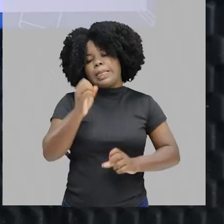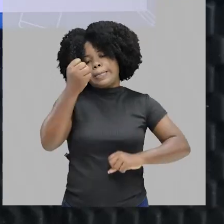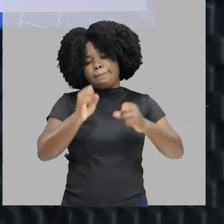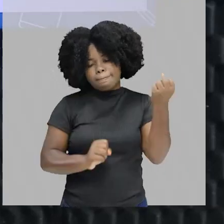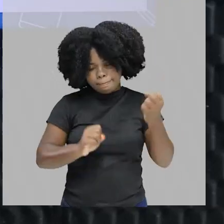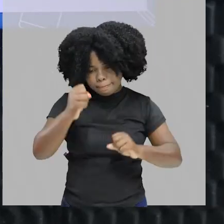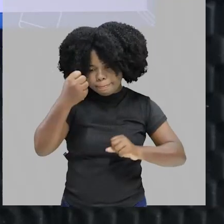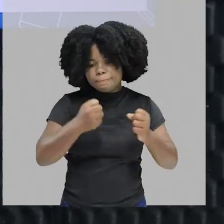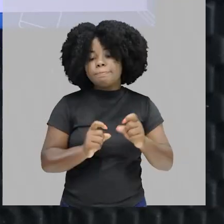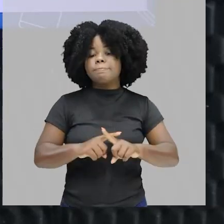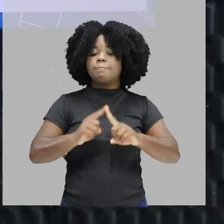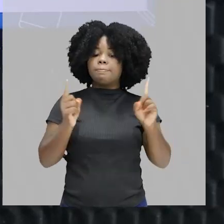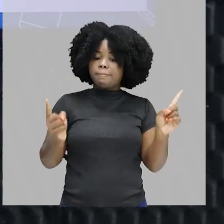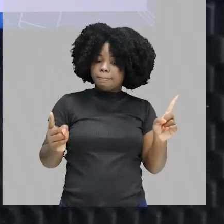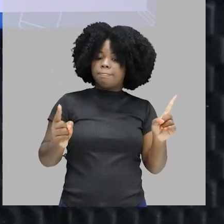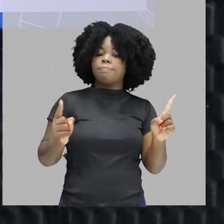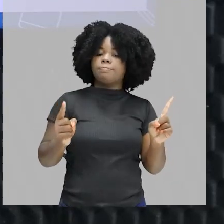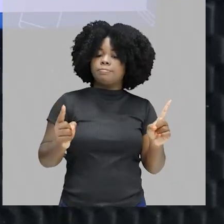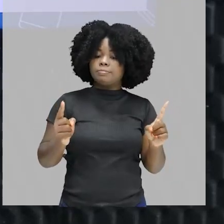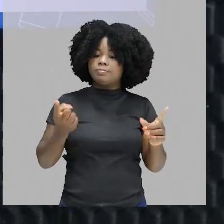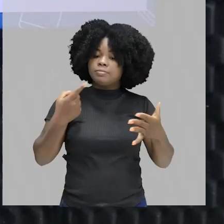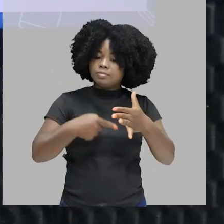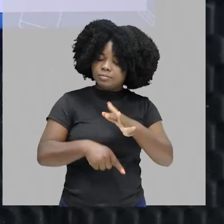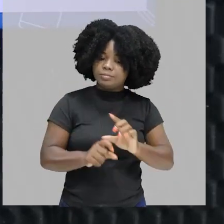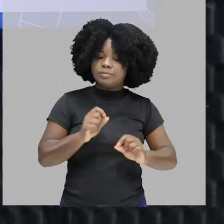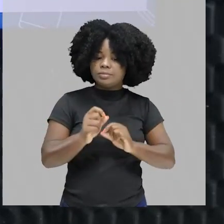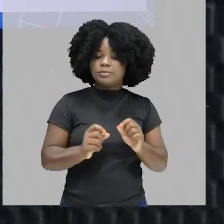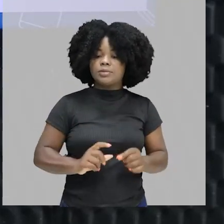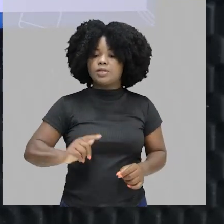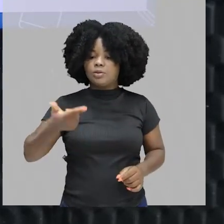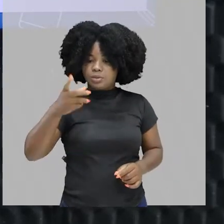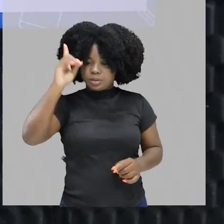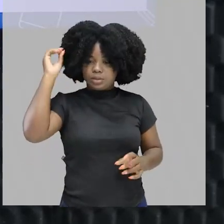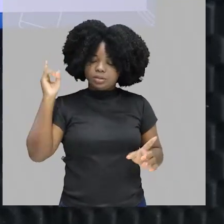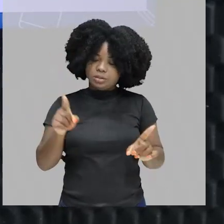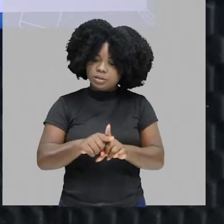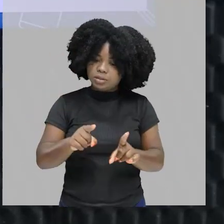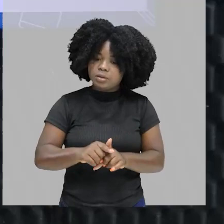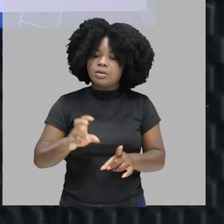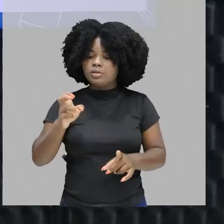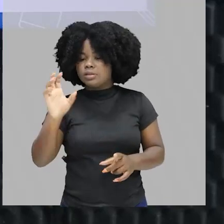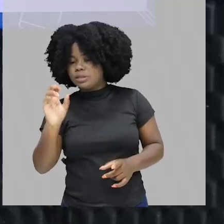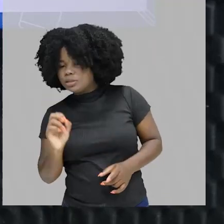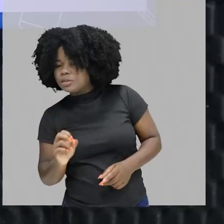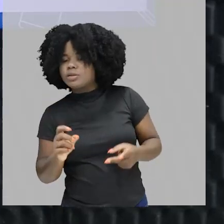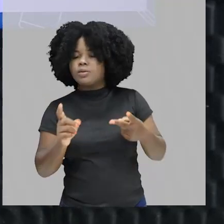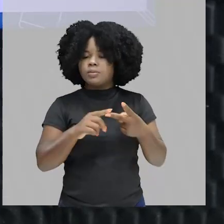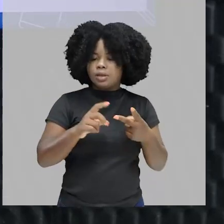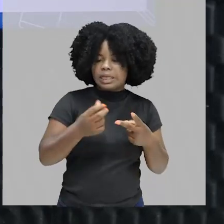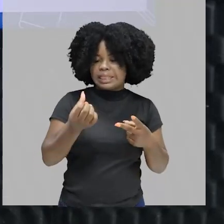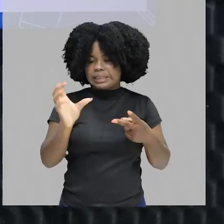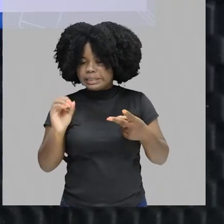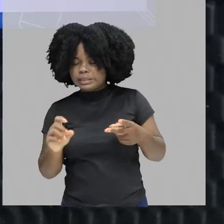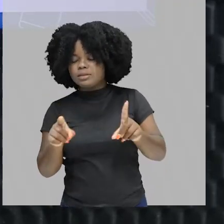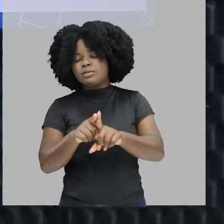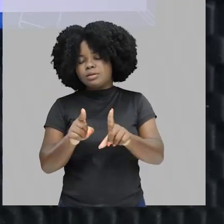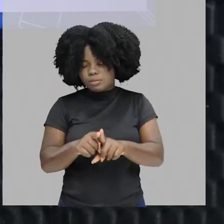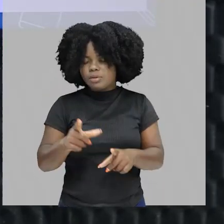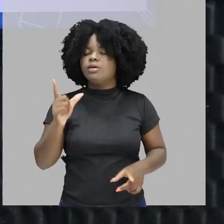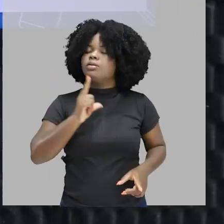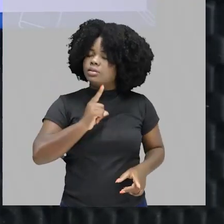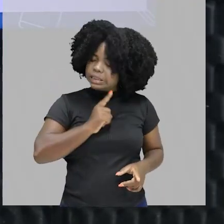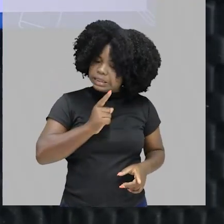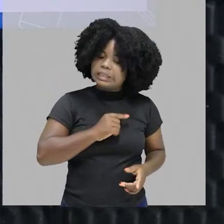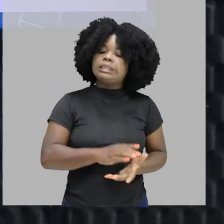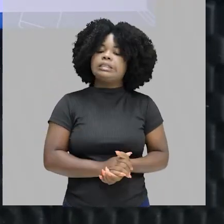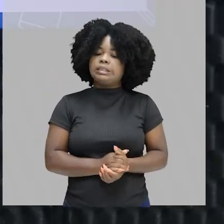industrialização, mas ele vai se intensificar nas décadas posteriores. Década de 50, década de 60, nós vamos ter um